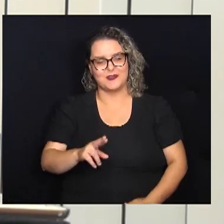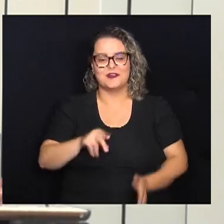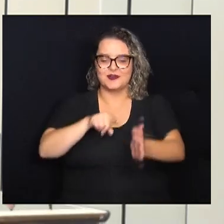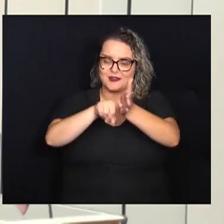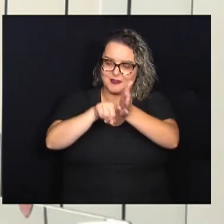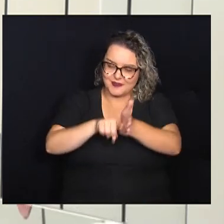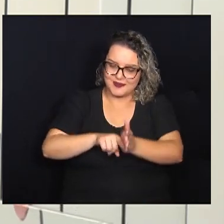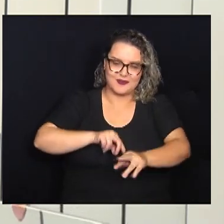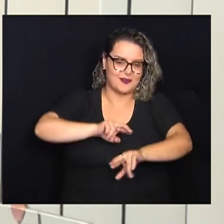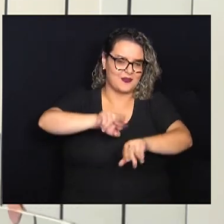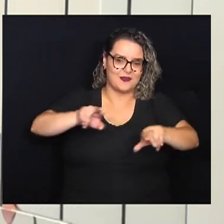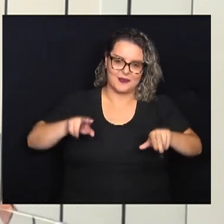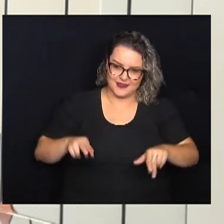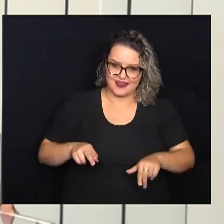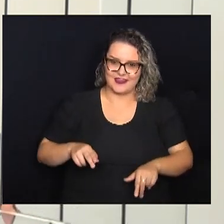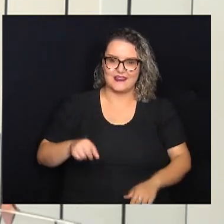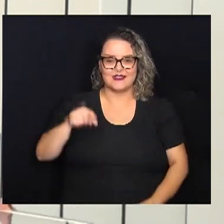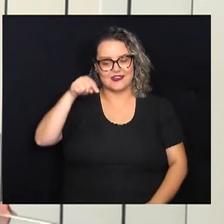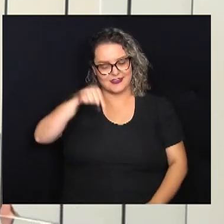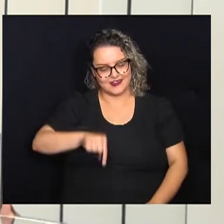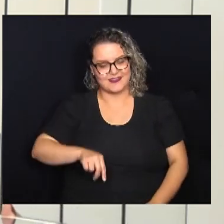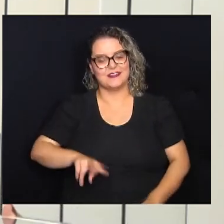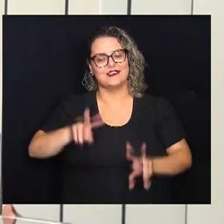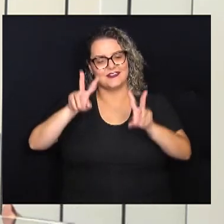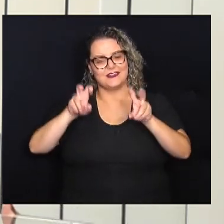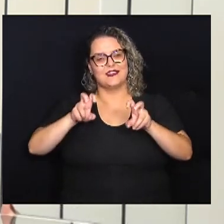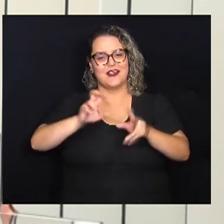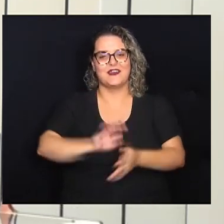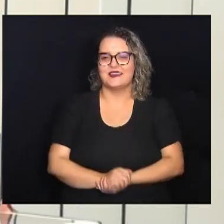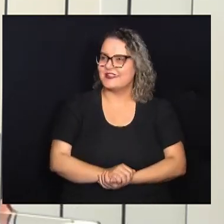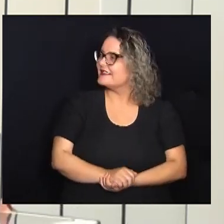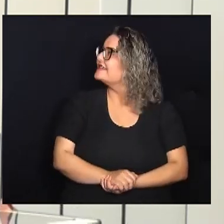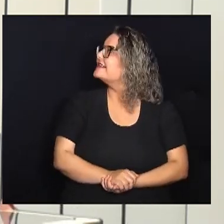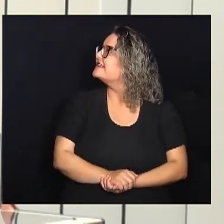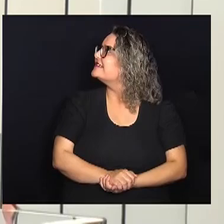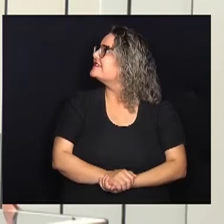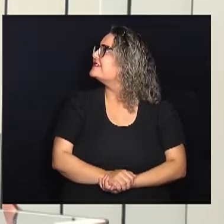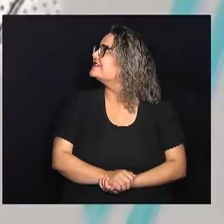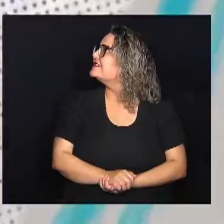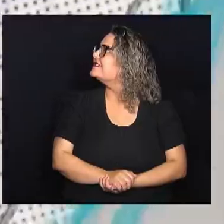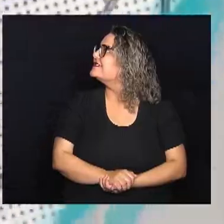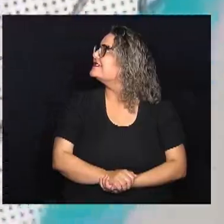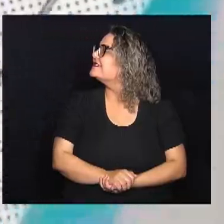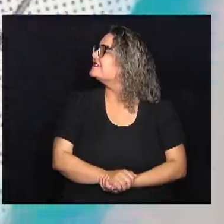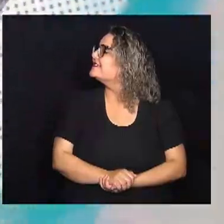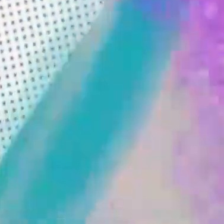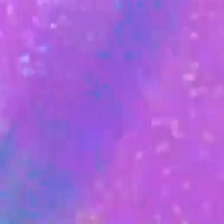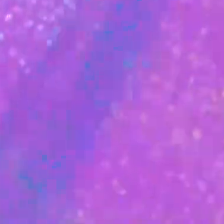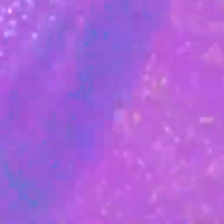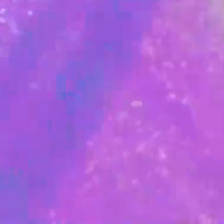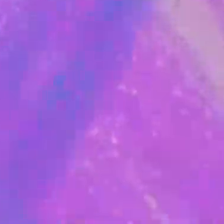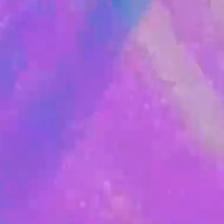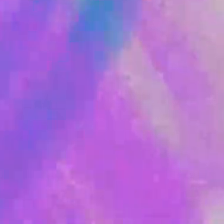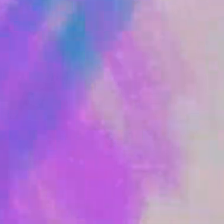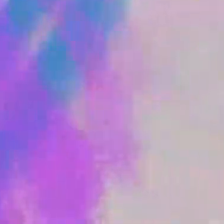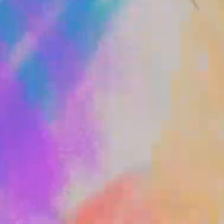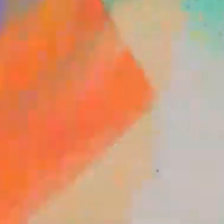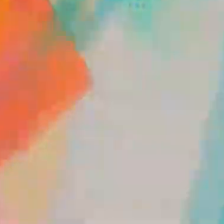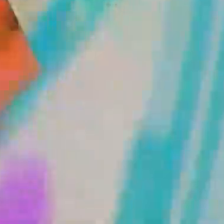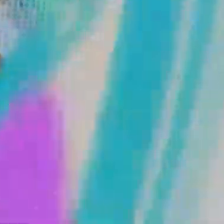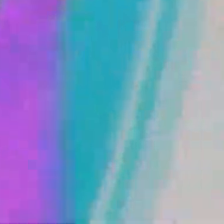Leis. Eu não tenho dúvida, porque eu sei que essa casa trabalha, os nobres pares trabalham justamente